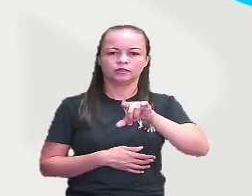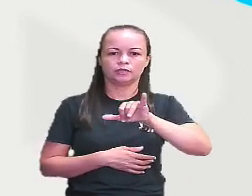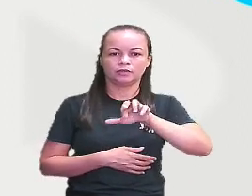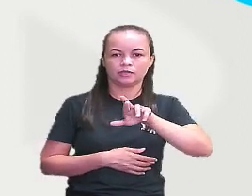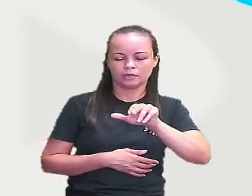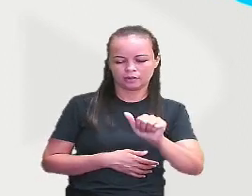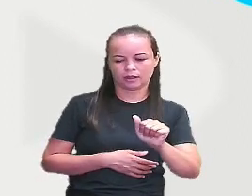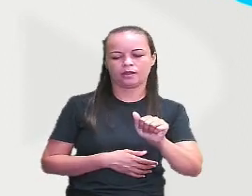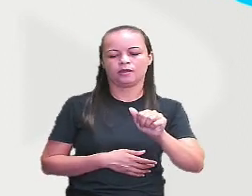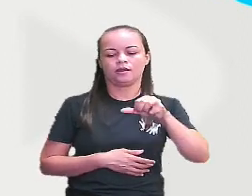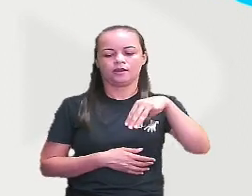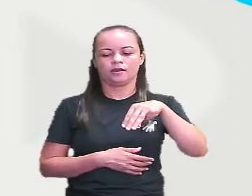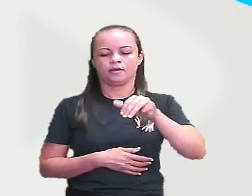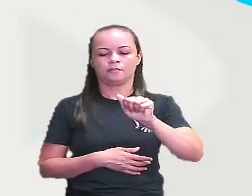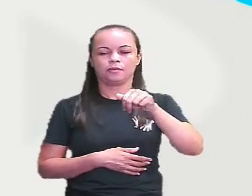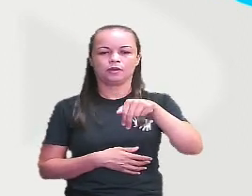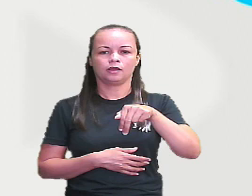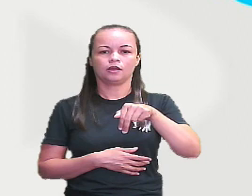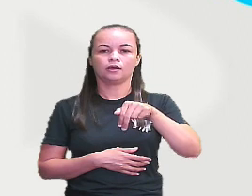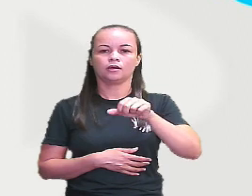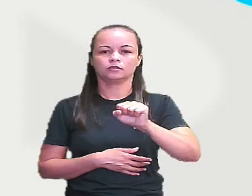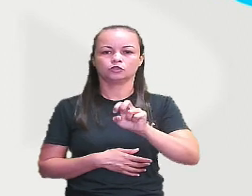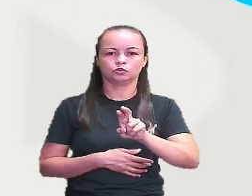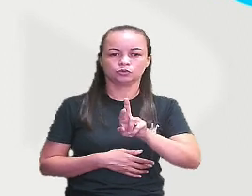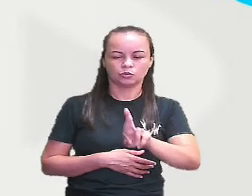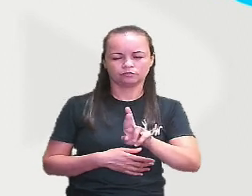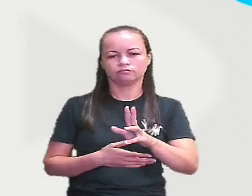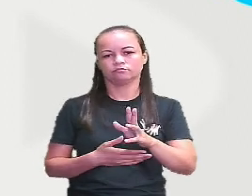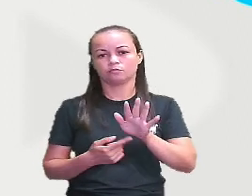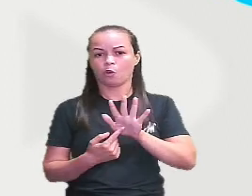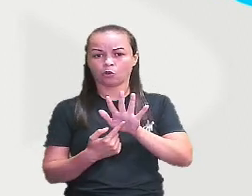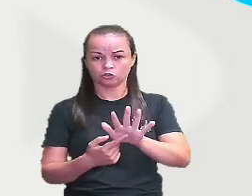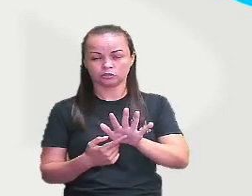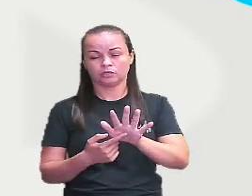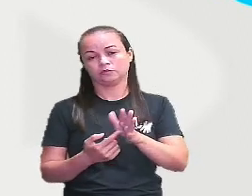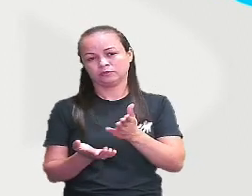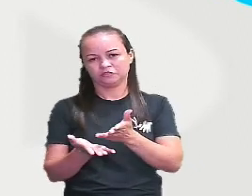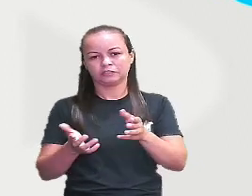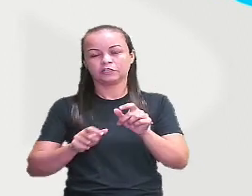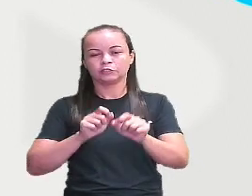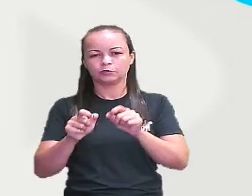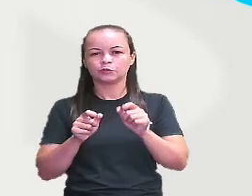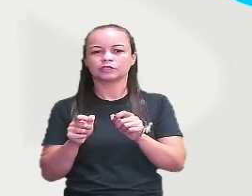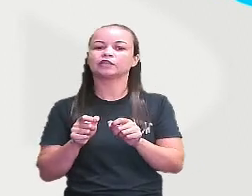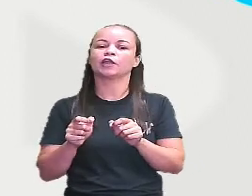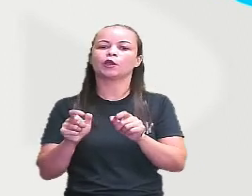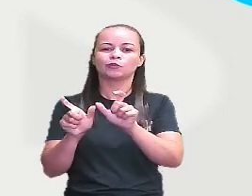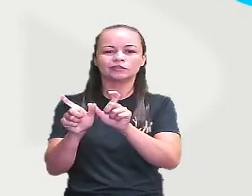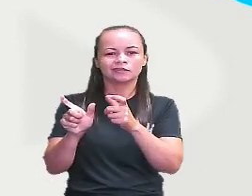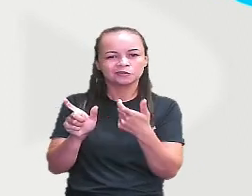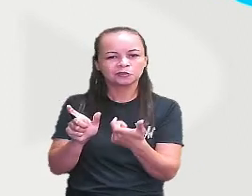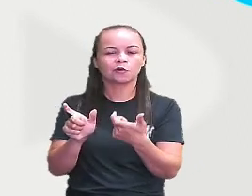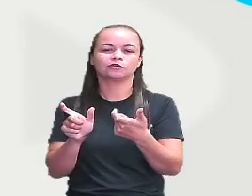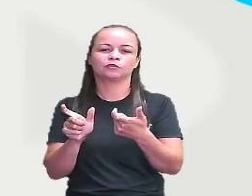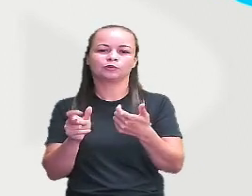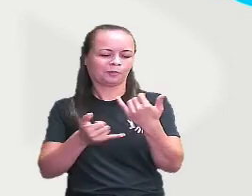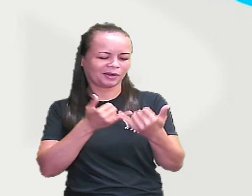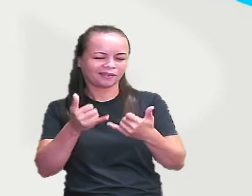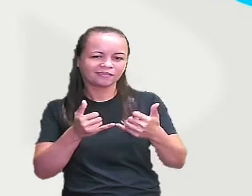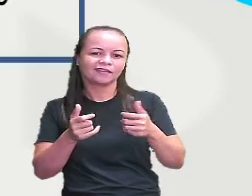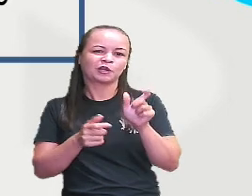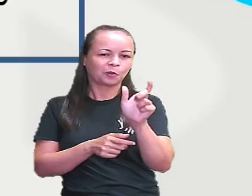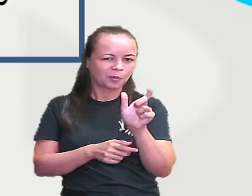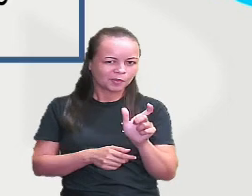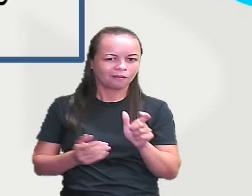aí um pouco, ó, desses antônimos, dessa brincadeira aí com as palavras para a gente refletir um